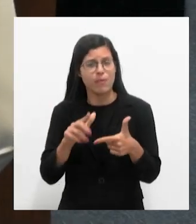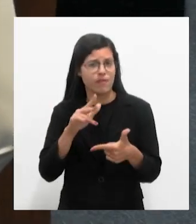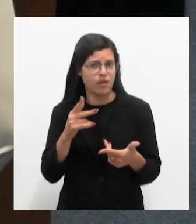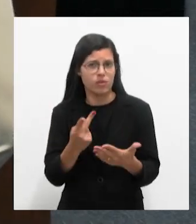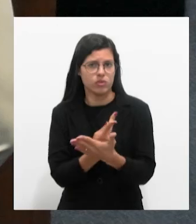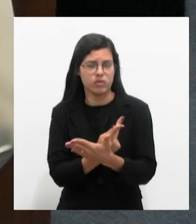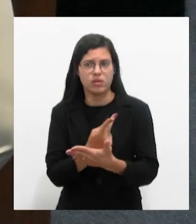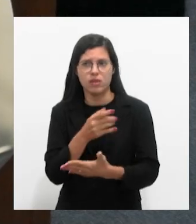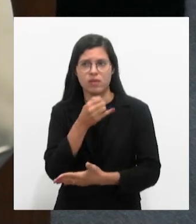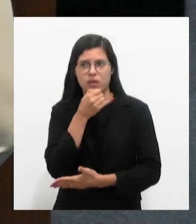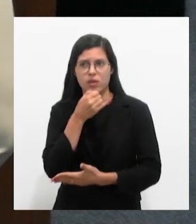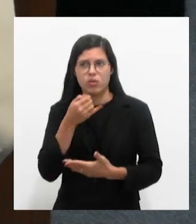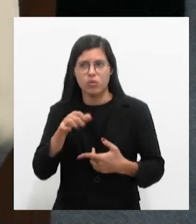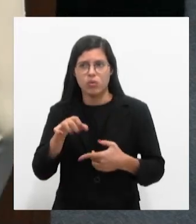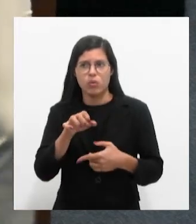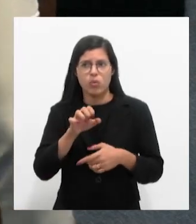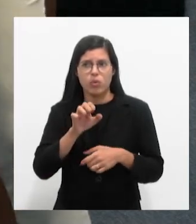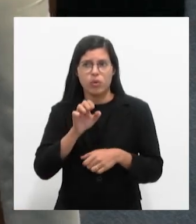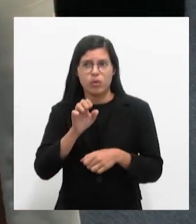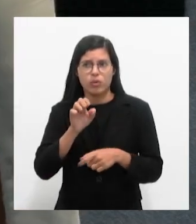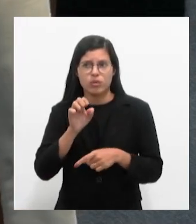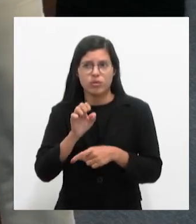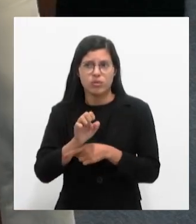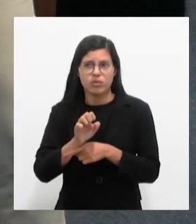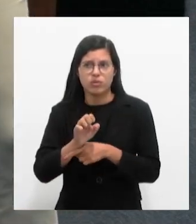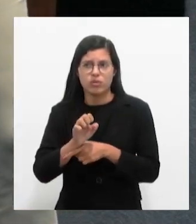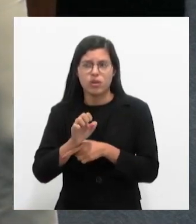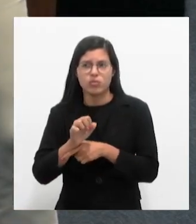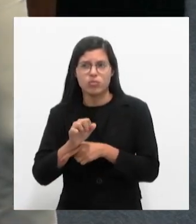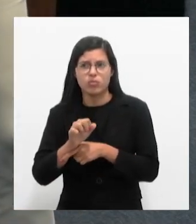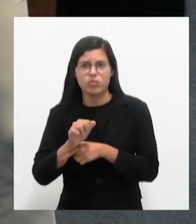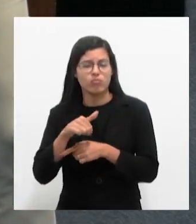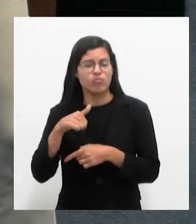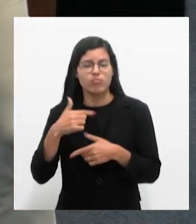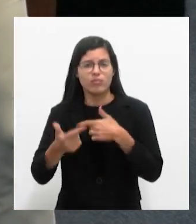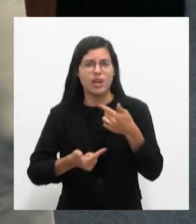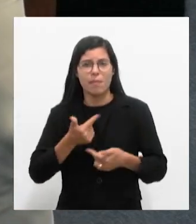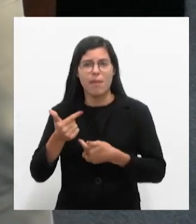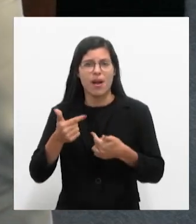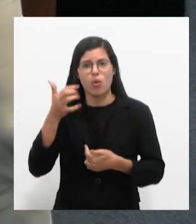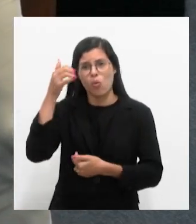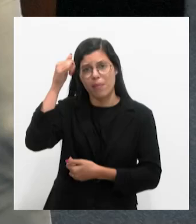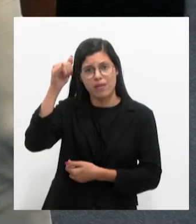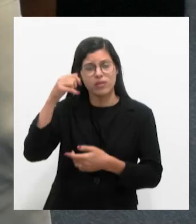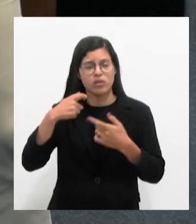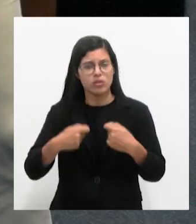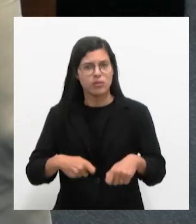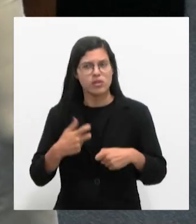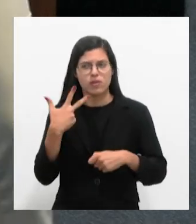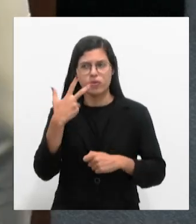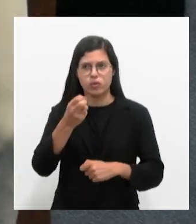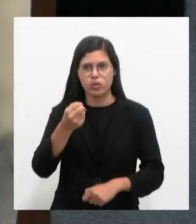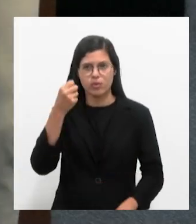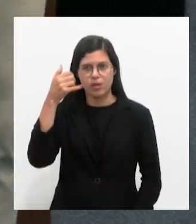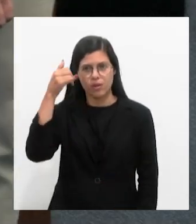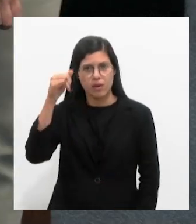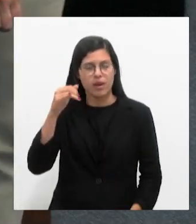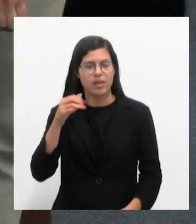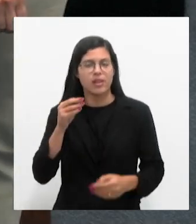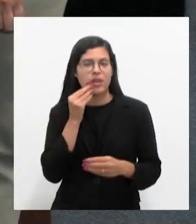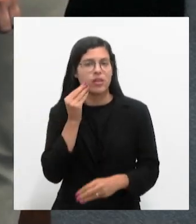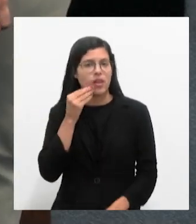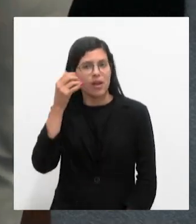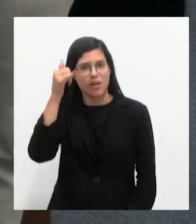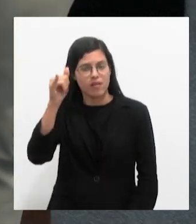o Estado de Direito não trabalha com prevenção. A gente precisa intensificar a prevenção para evitar